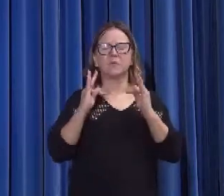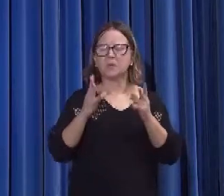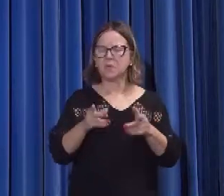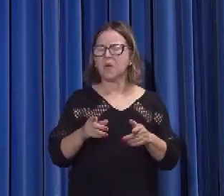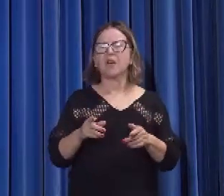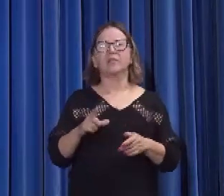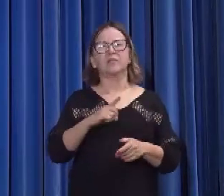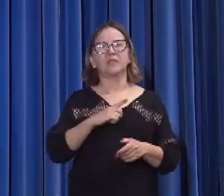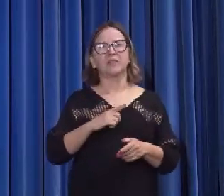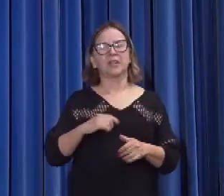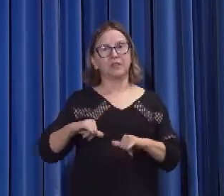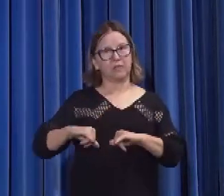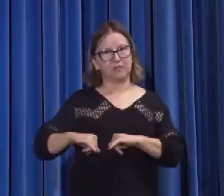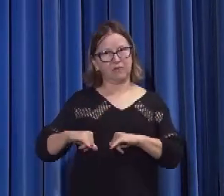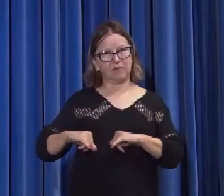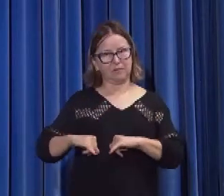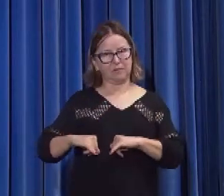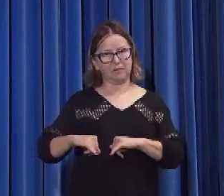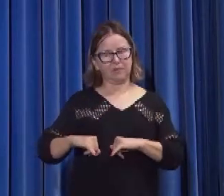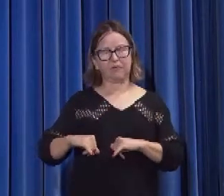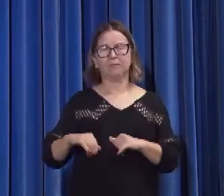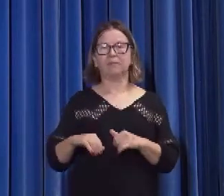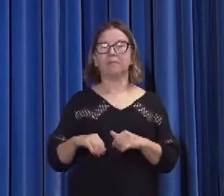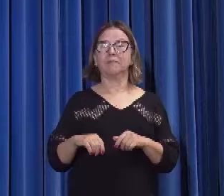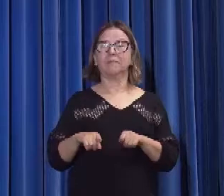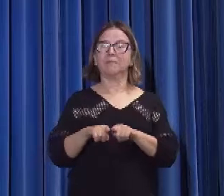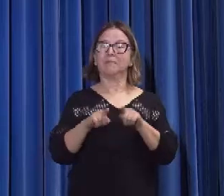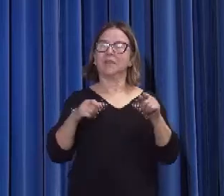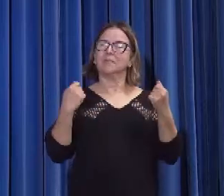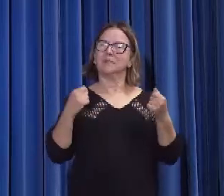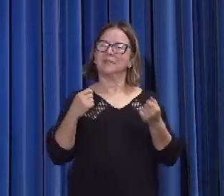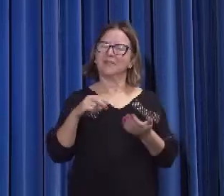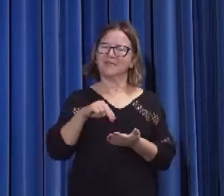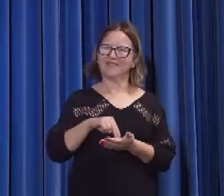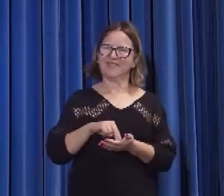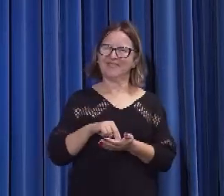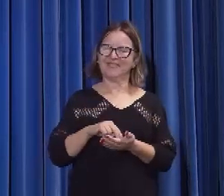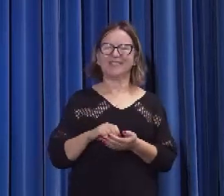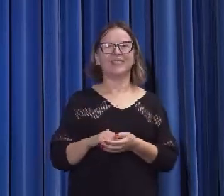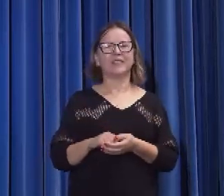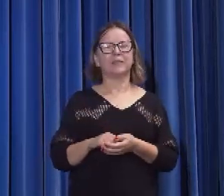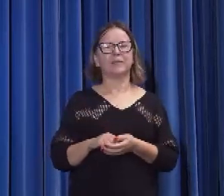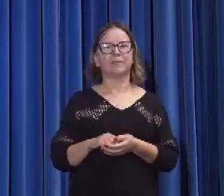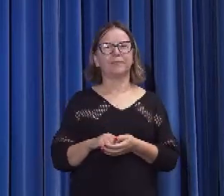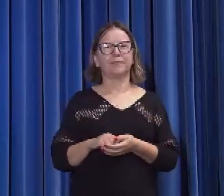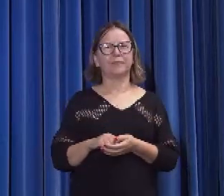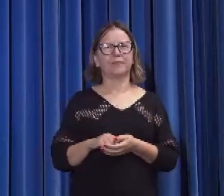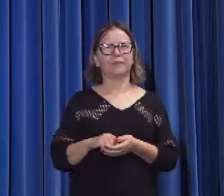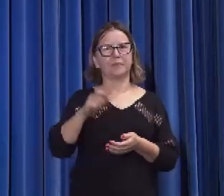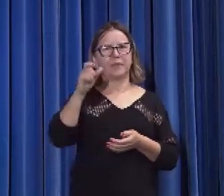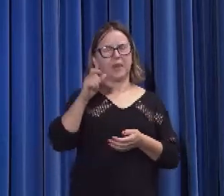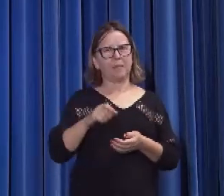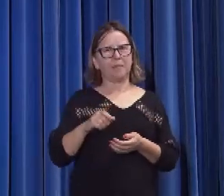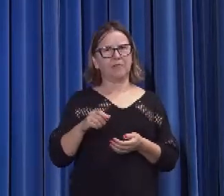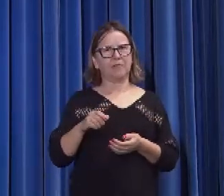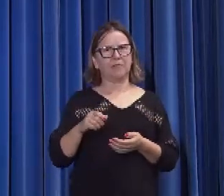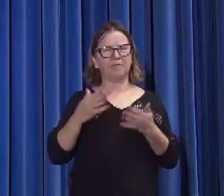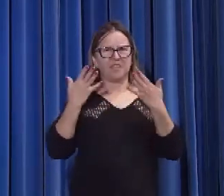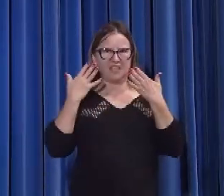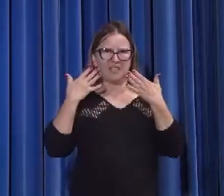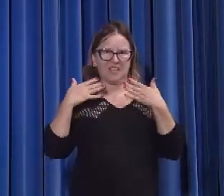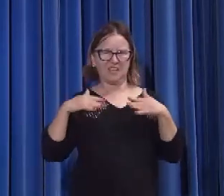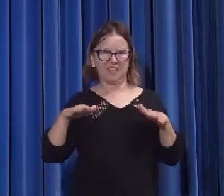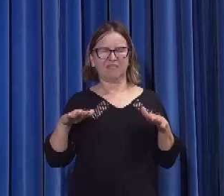Espírito. Essa é a grande diferença. O homem natural, e aqui eu quero dizer o homem